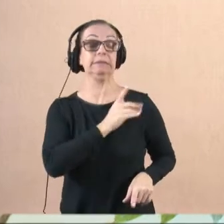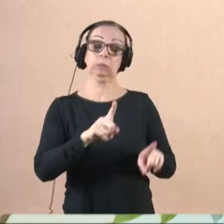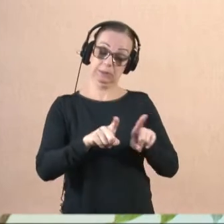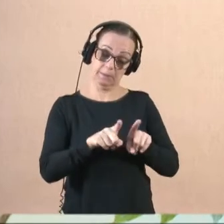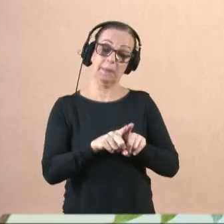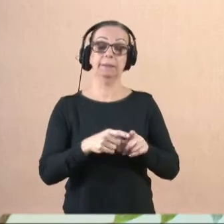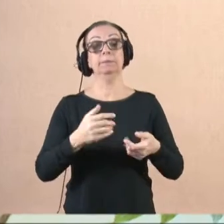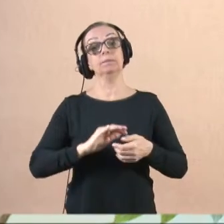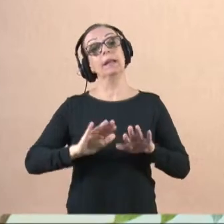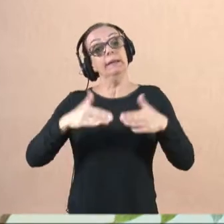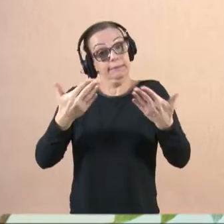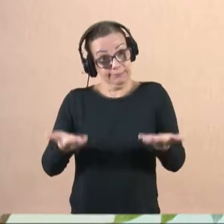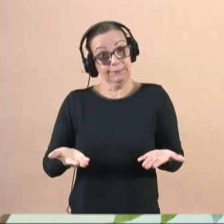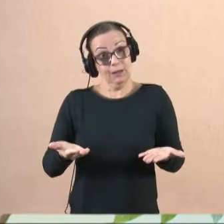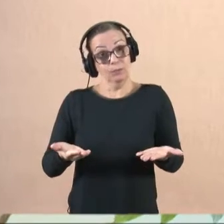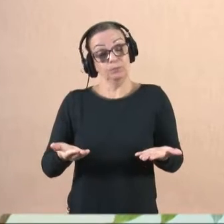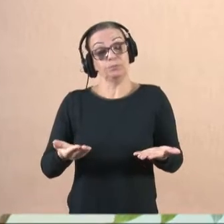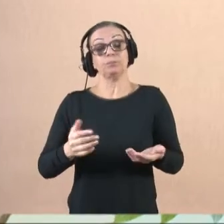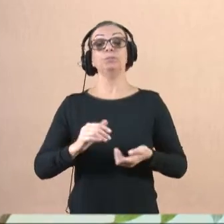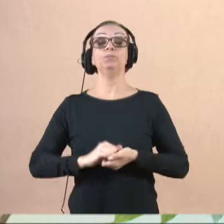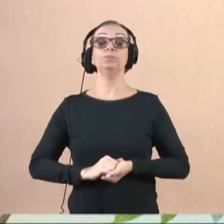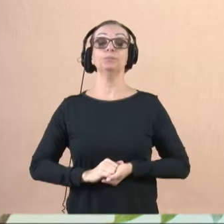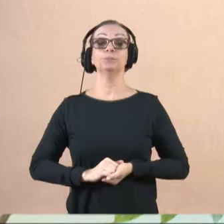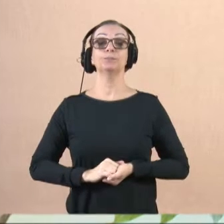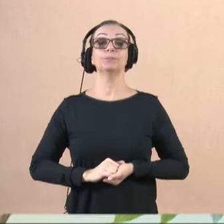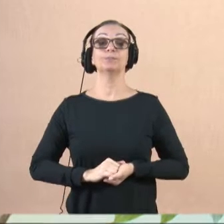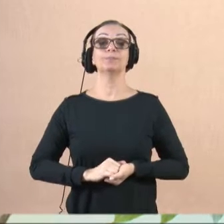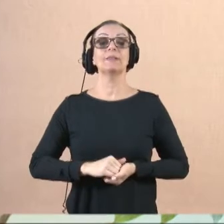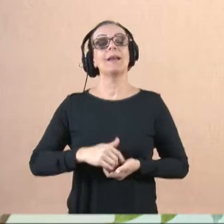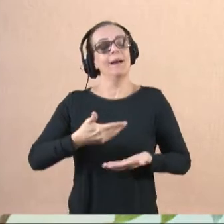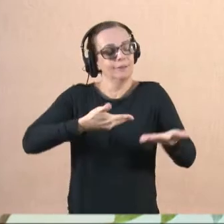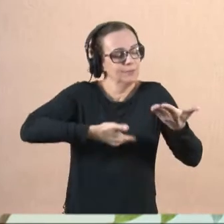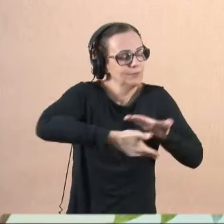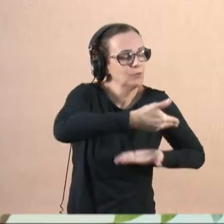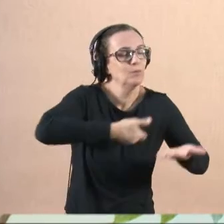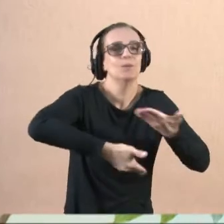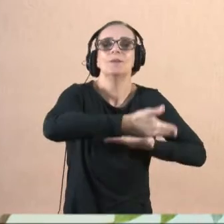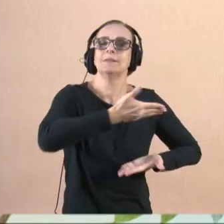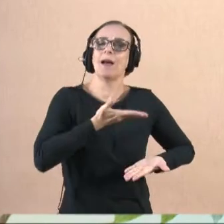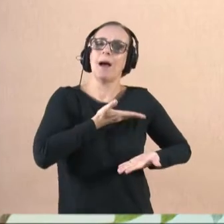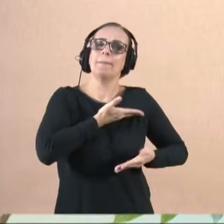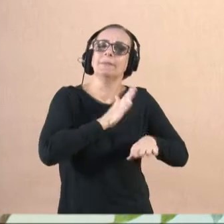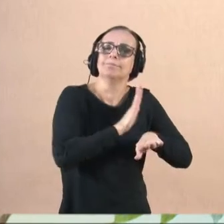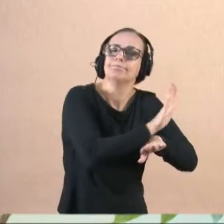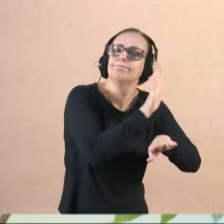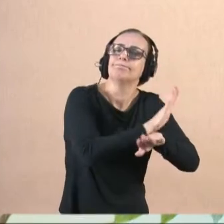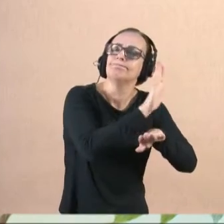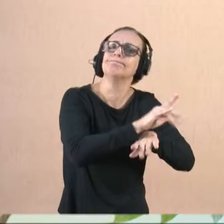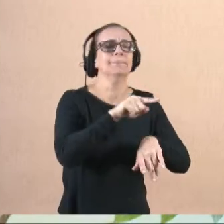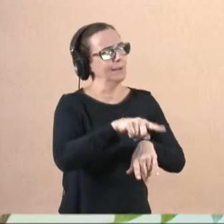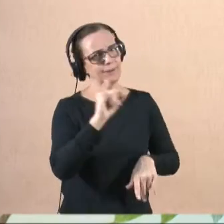bom então é a solidariedade também muito